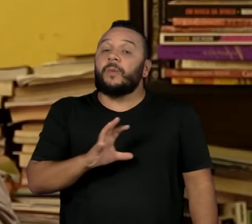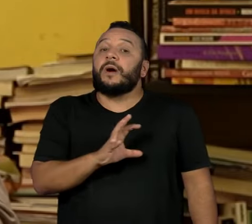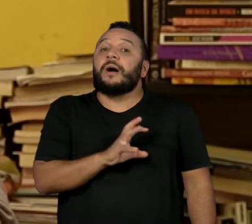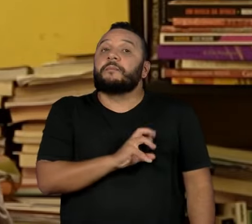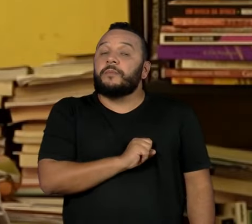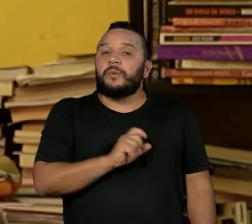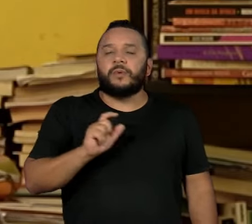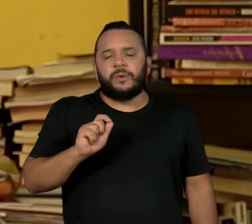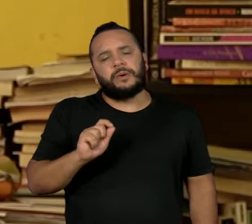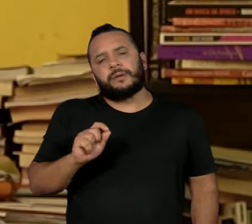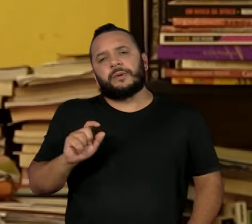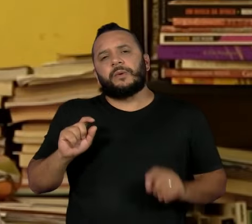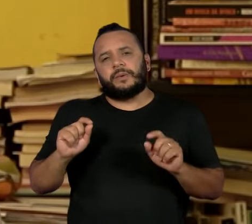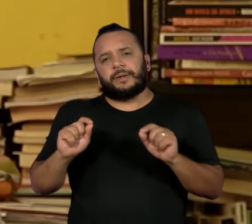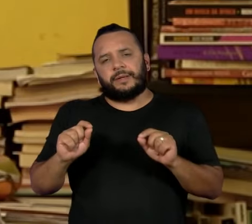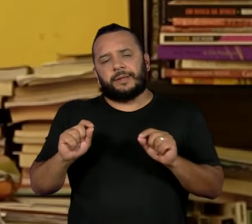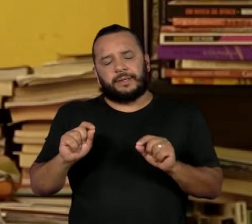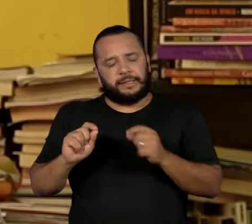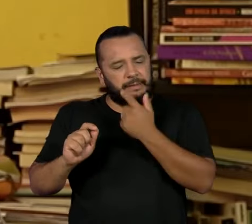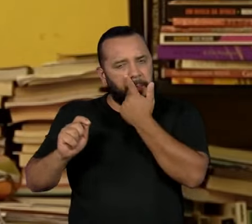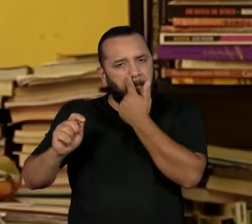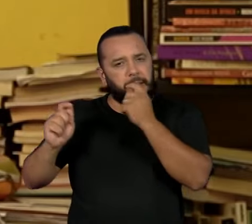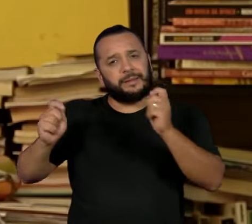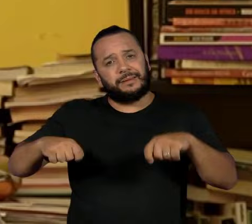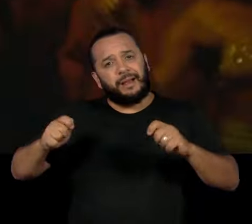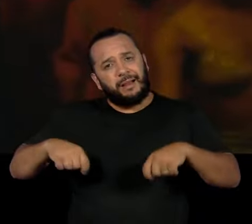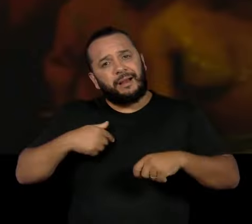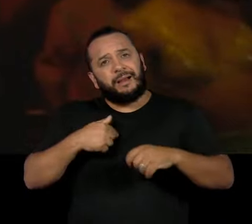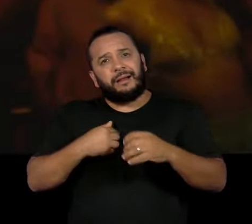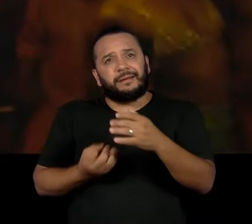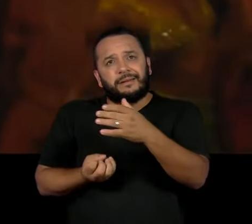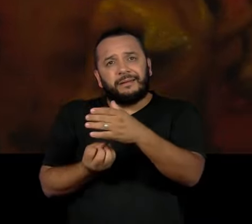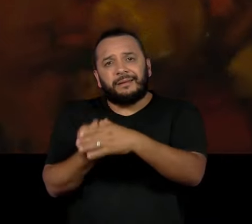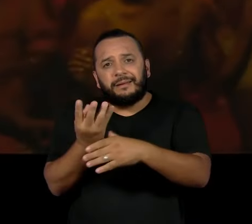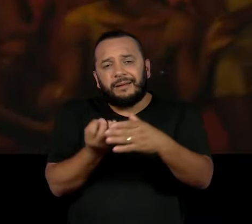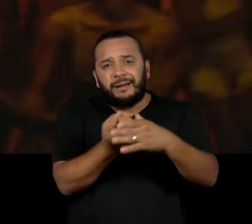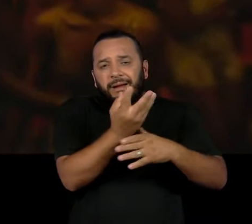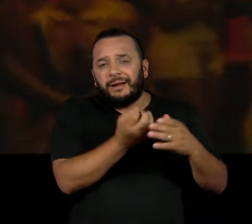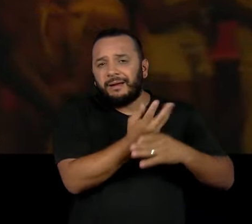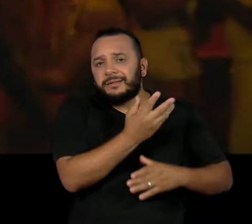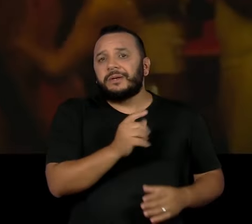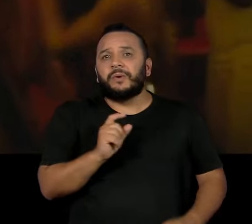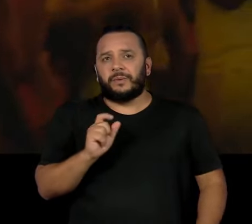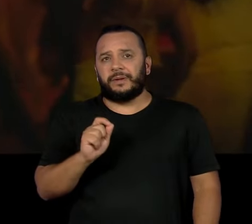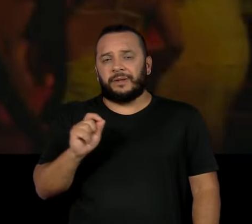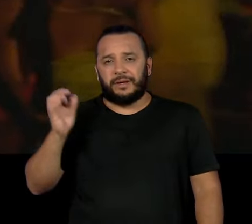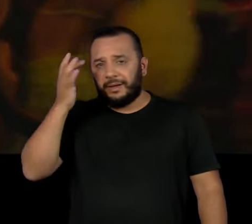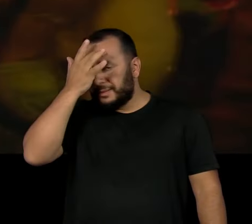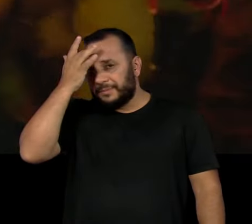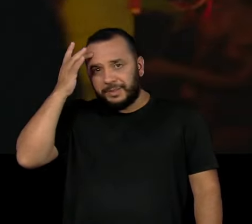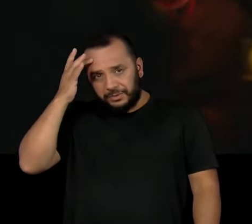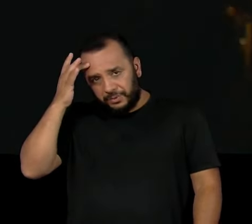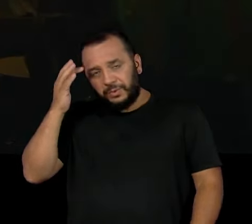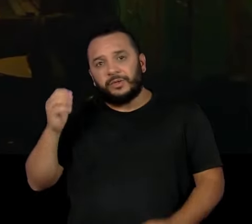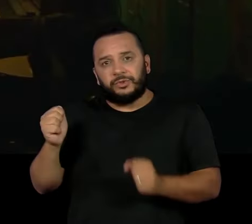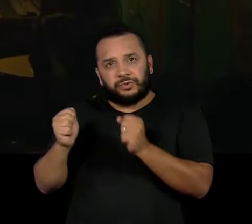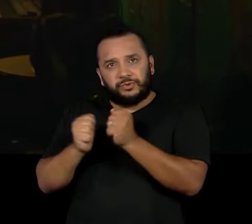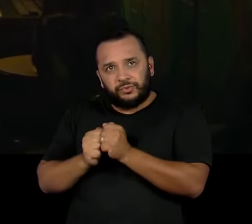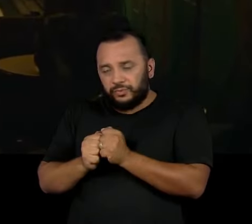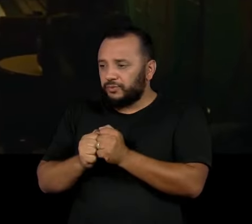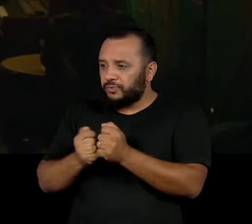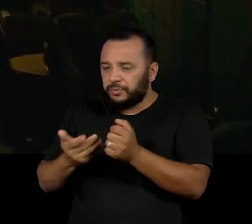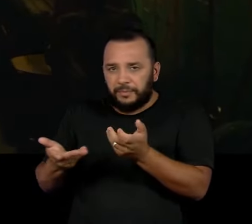possibilidade, ele tem uma potência criativa para que as pessoas envolvidas elas